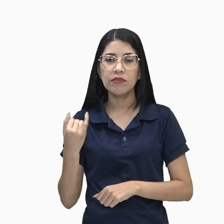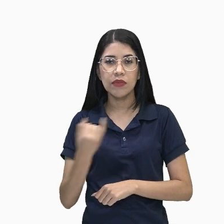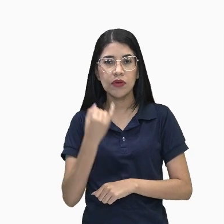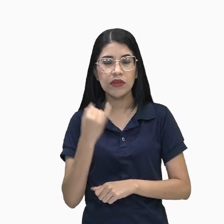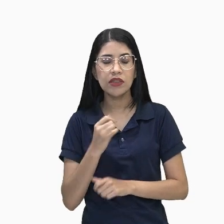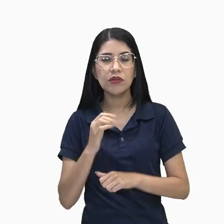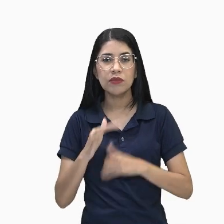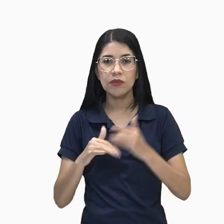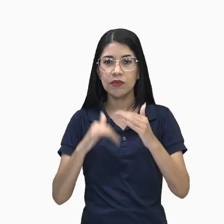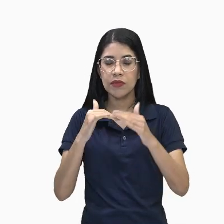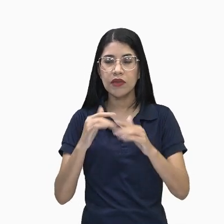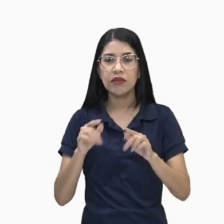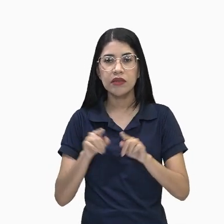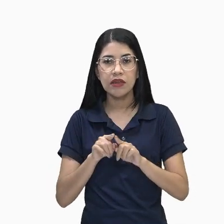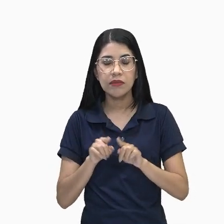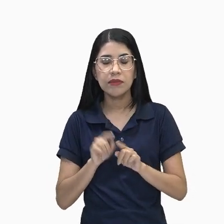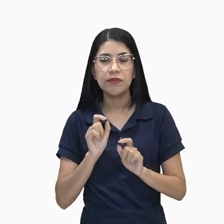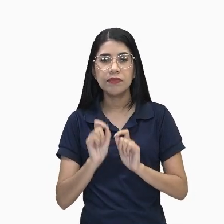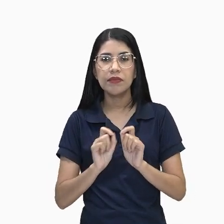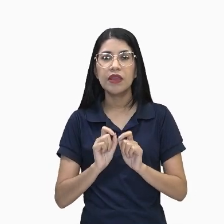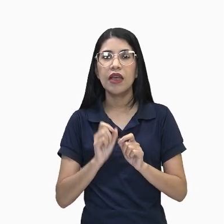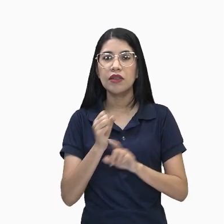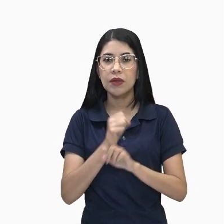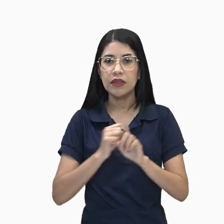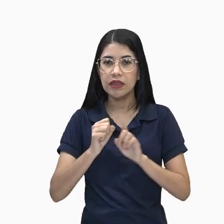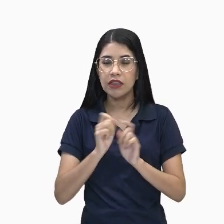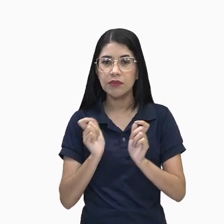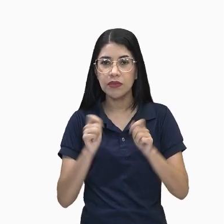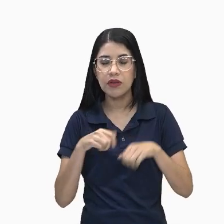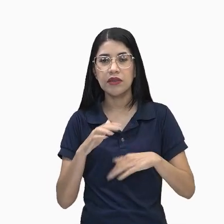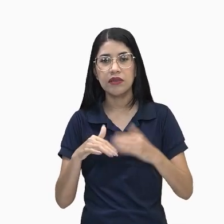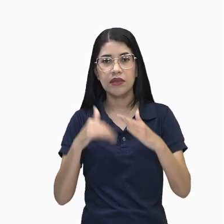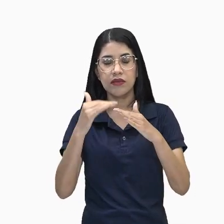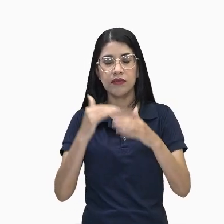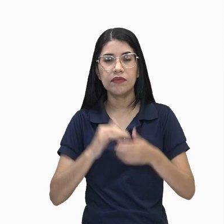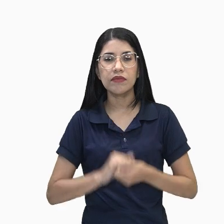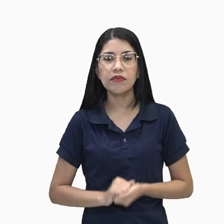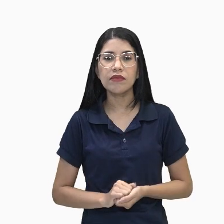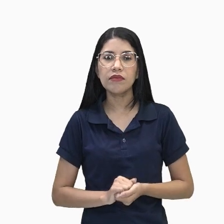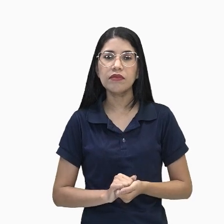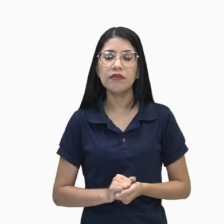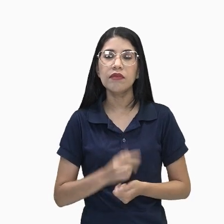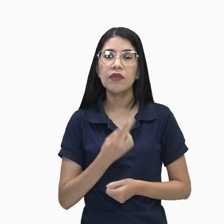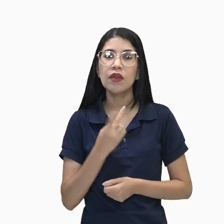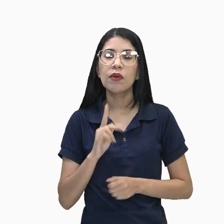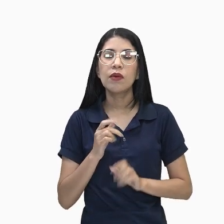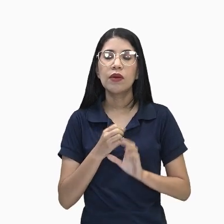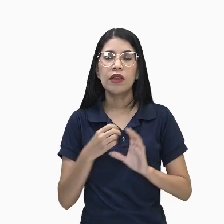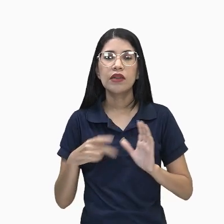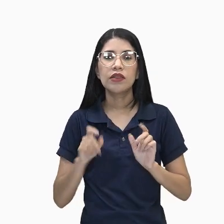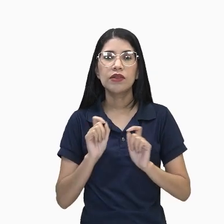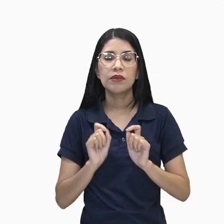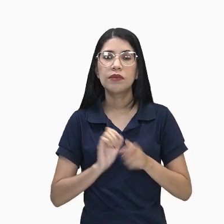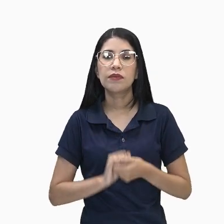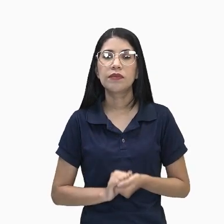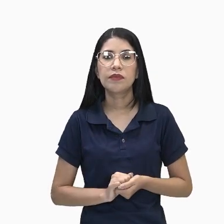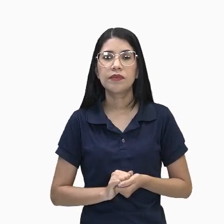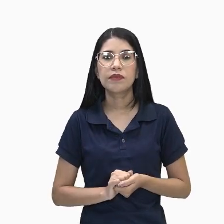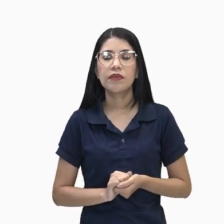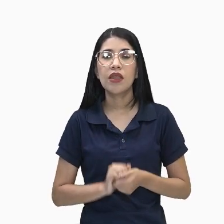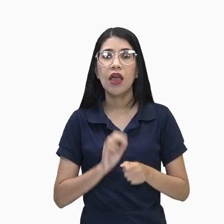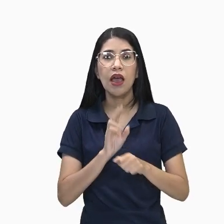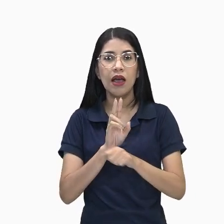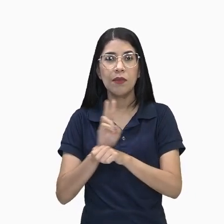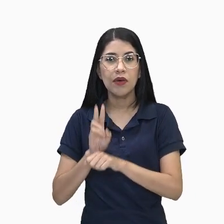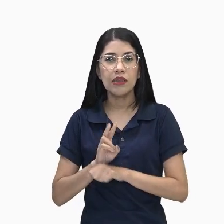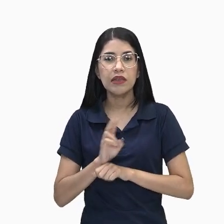do desenvolvimento da sociedade do país. Outra característica é